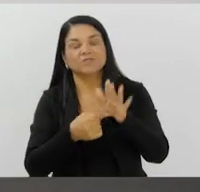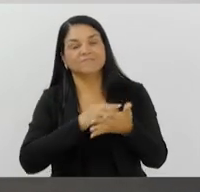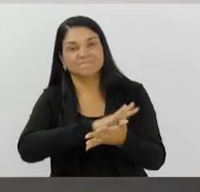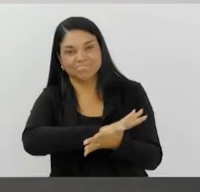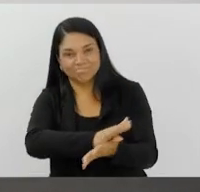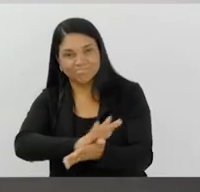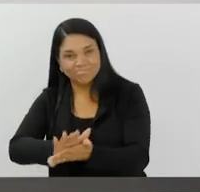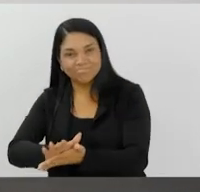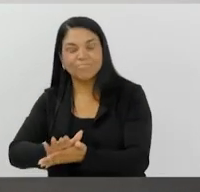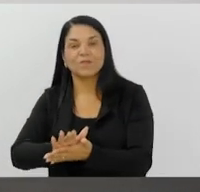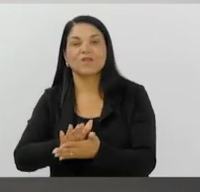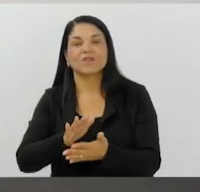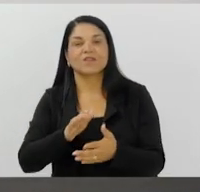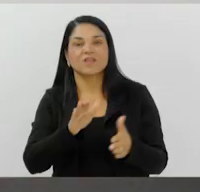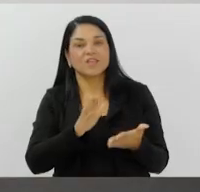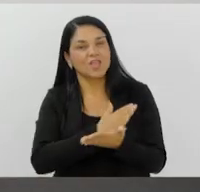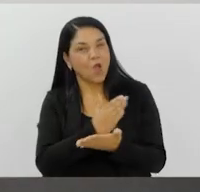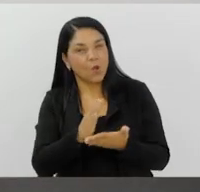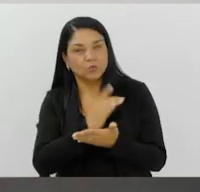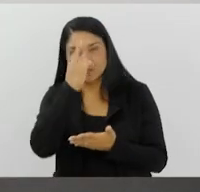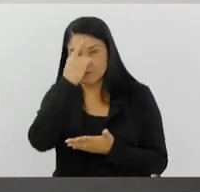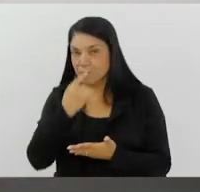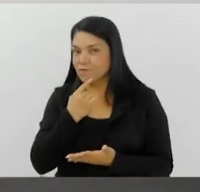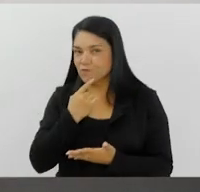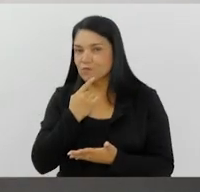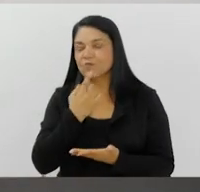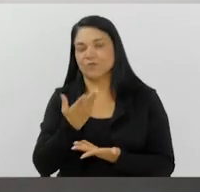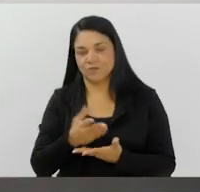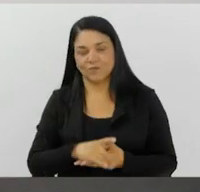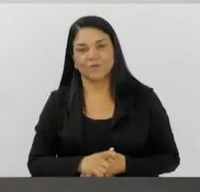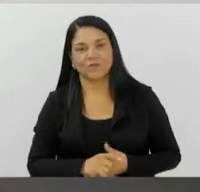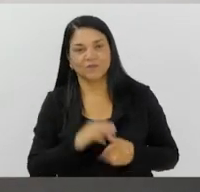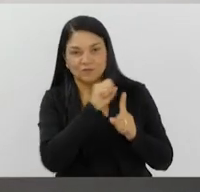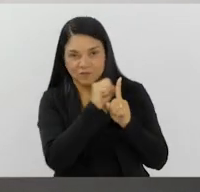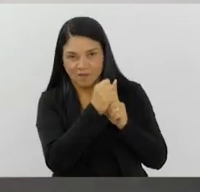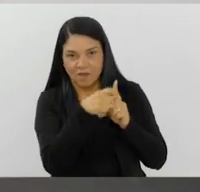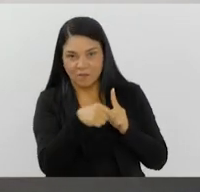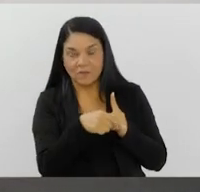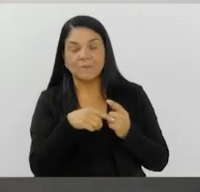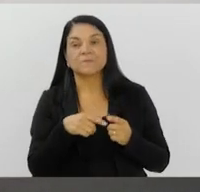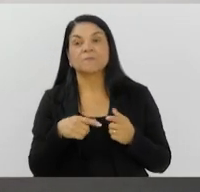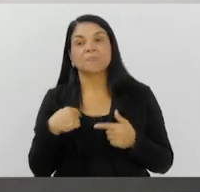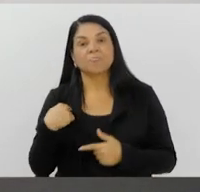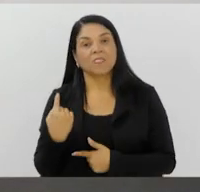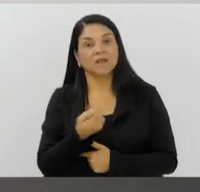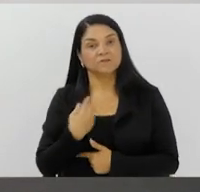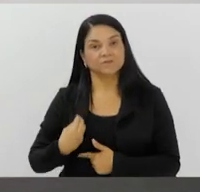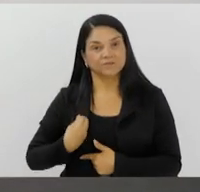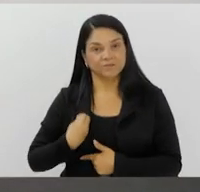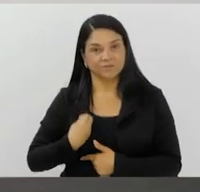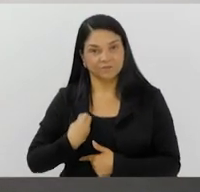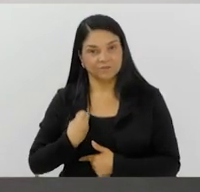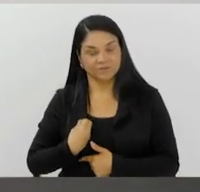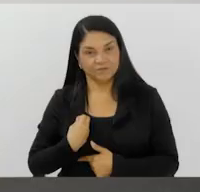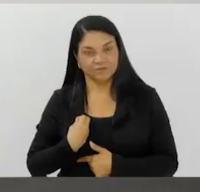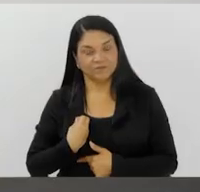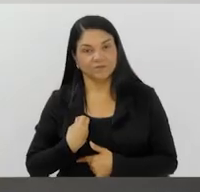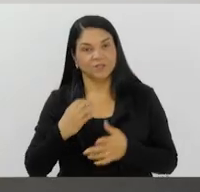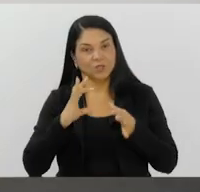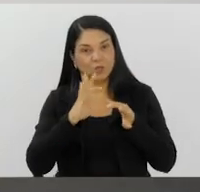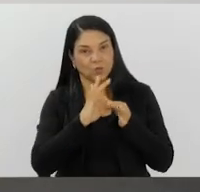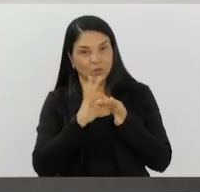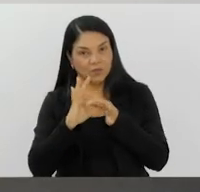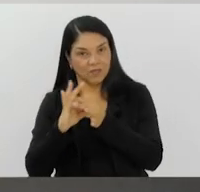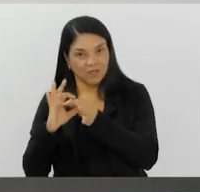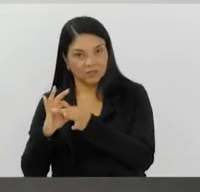em determinadas eh perfis sociodemográficos então a gente vive né nesse contexto H